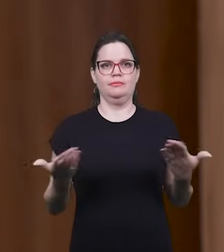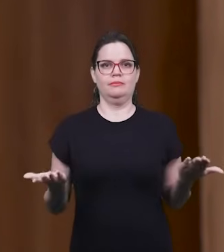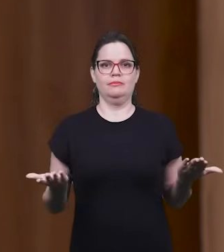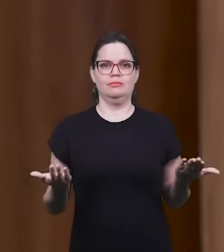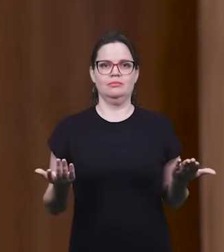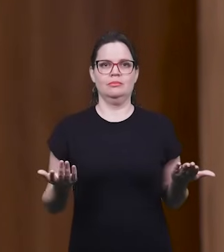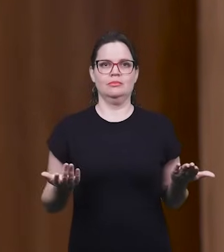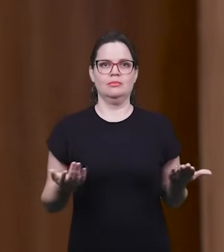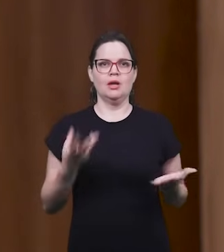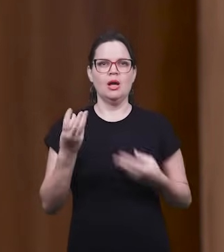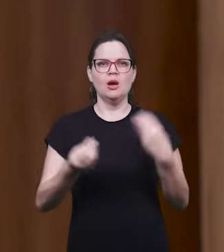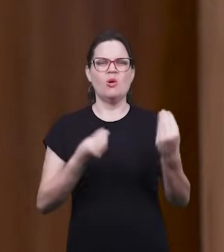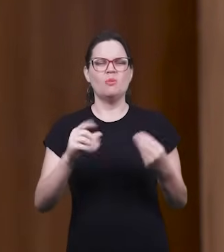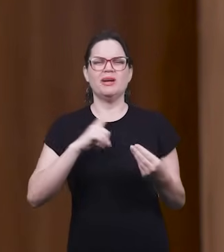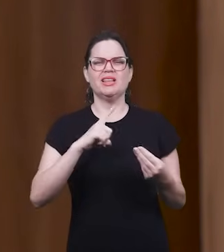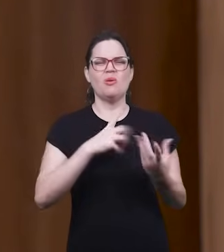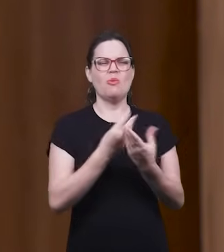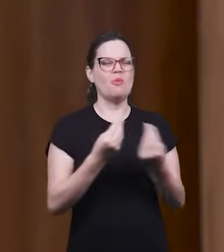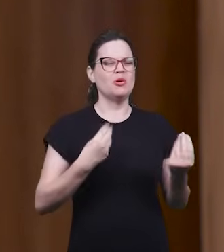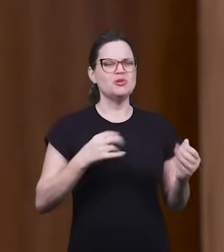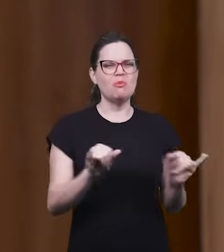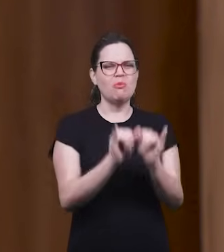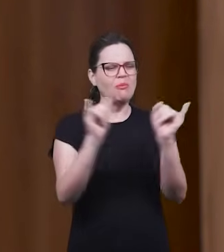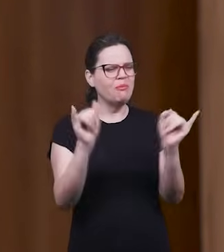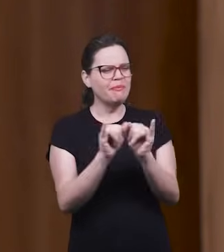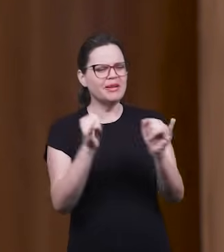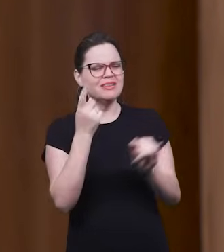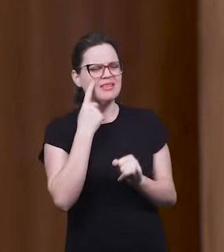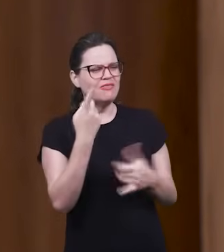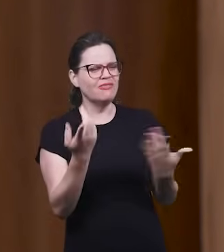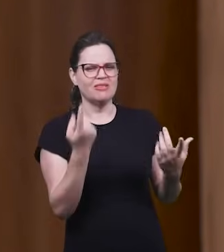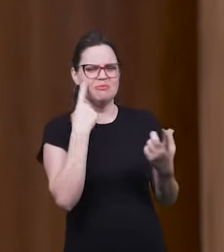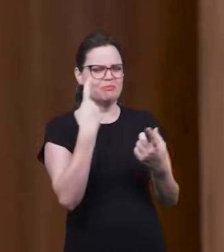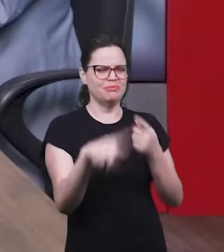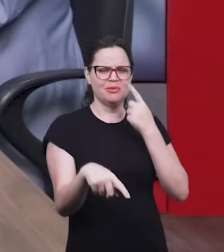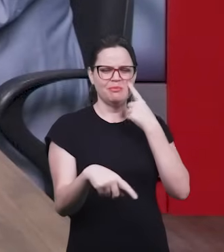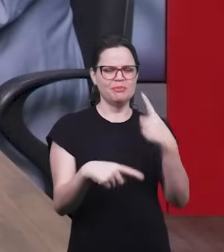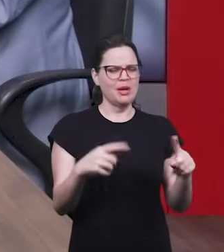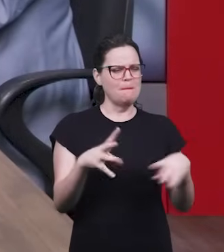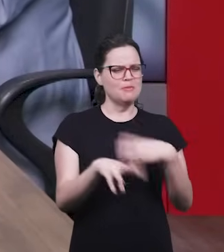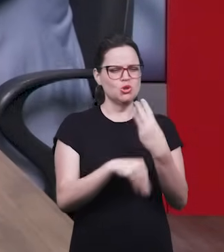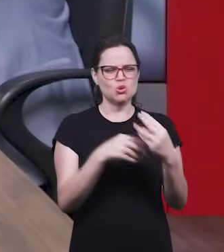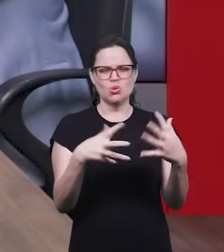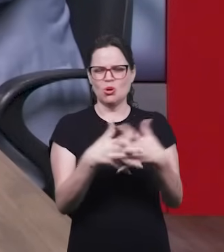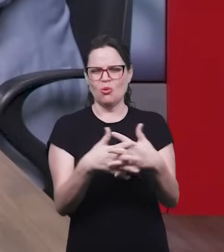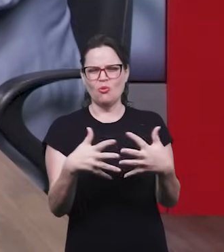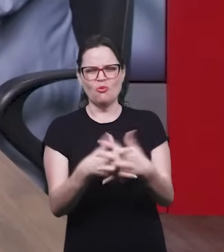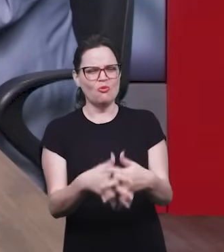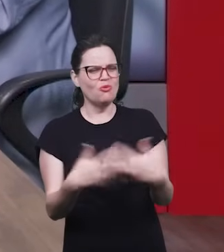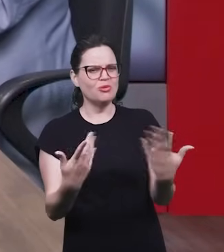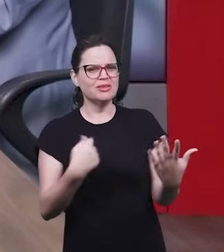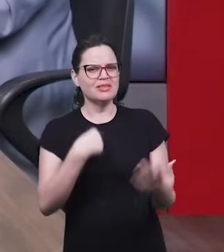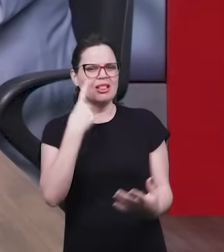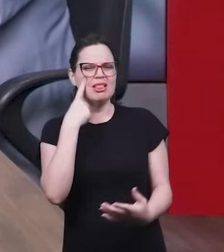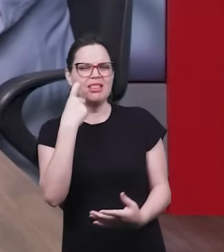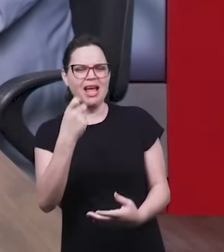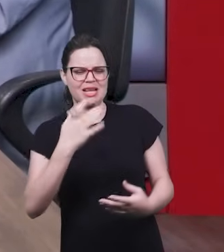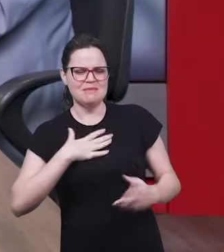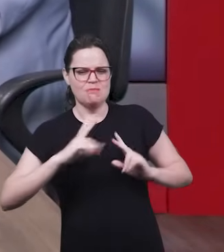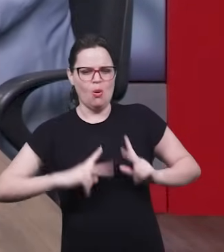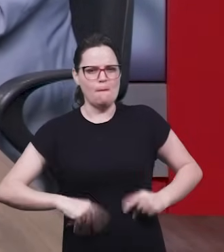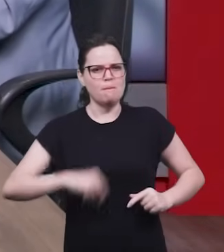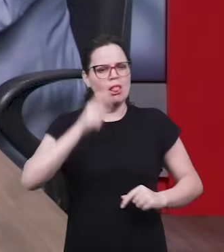segurar. As conversas, as bobagens da religião. Se mistura tudo, né, pastor? É, porque entra o interesse